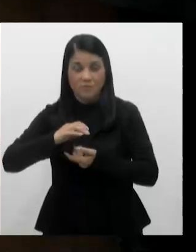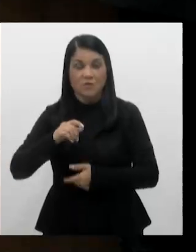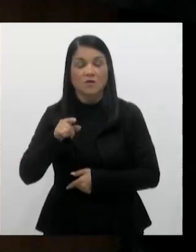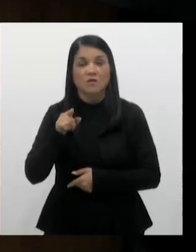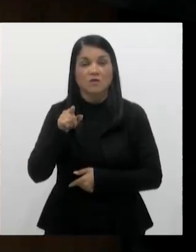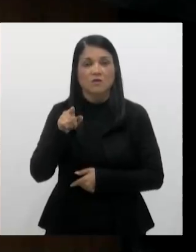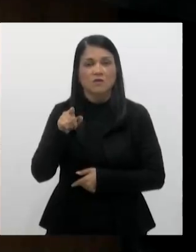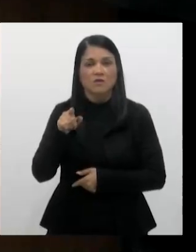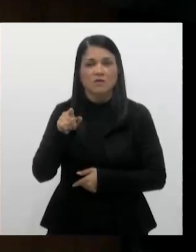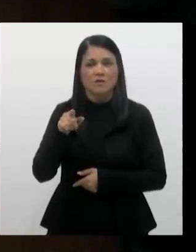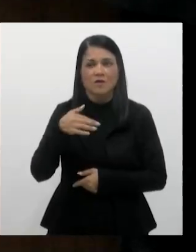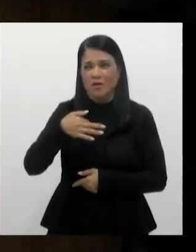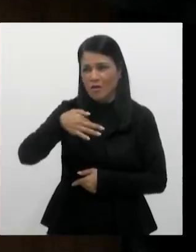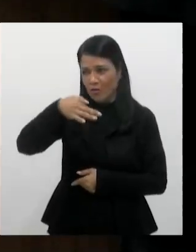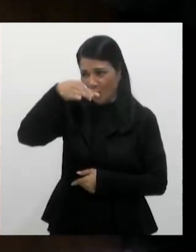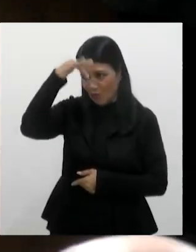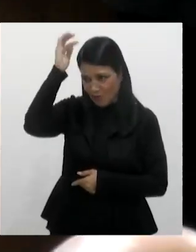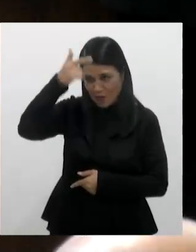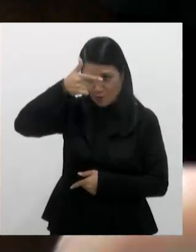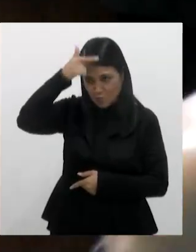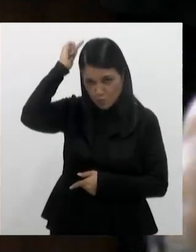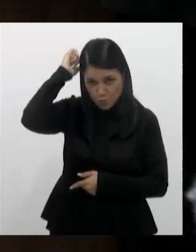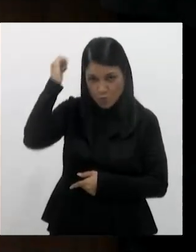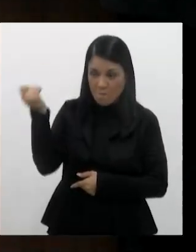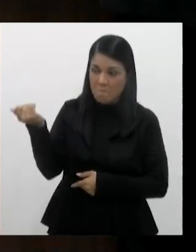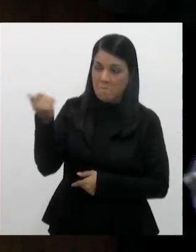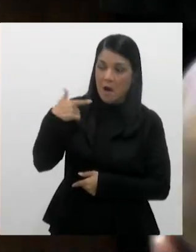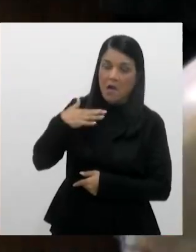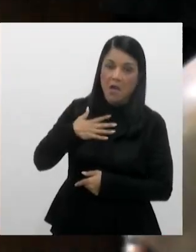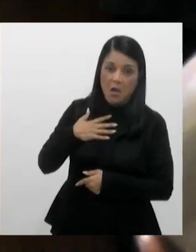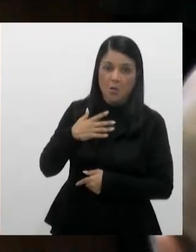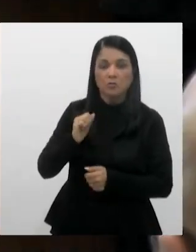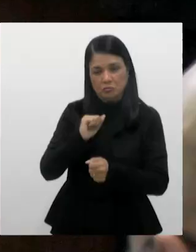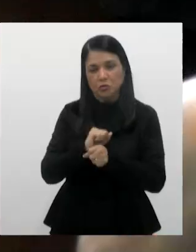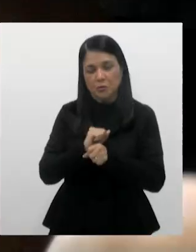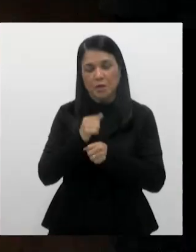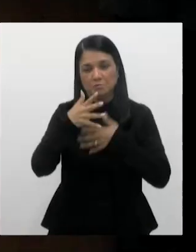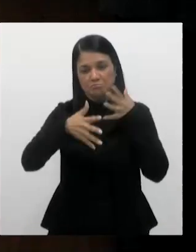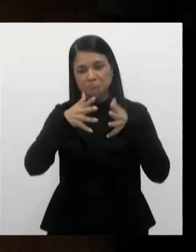o Fred é careca, eu aguardo, ele é mais careca que eu aguardo ele falar.